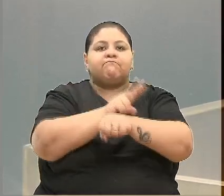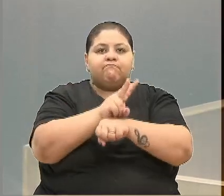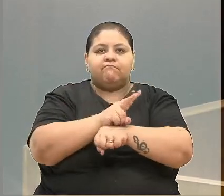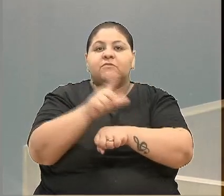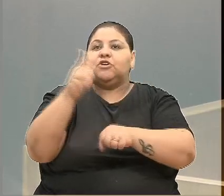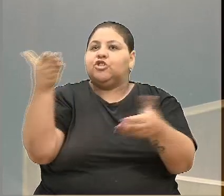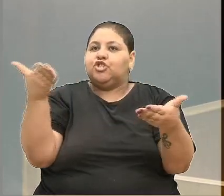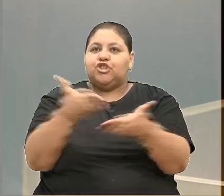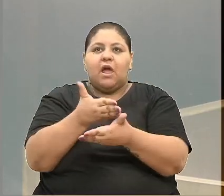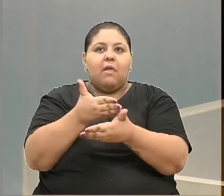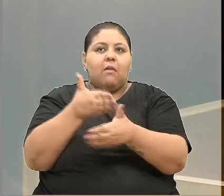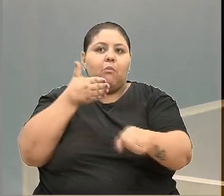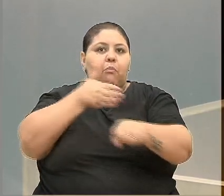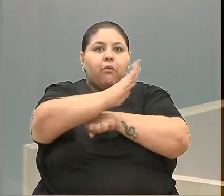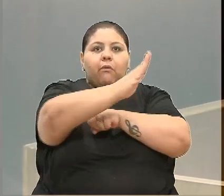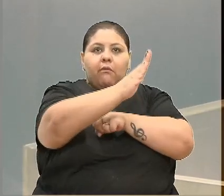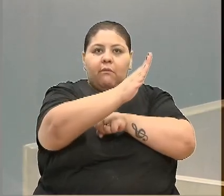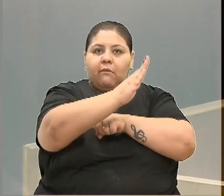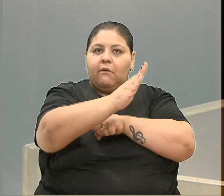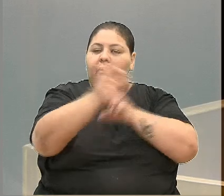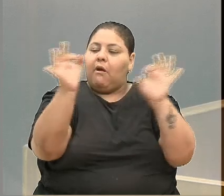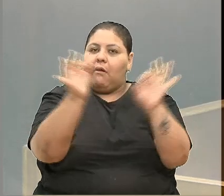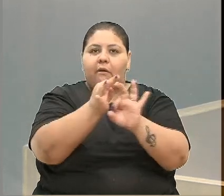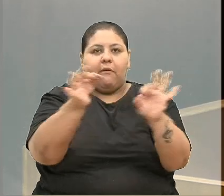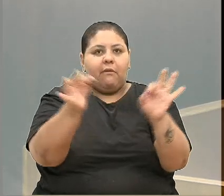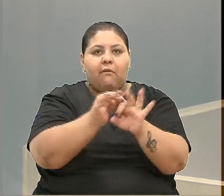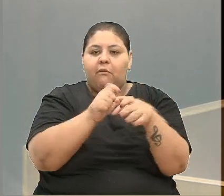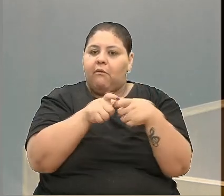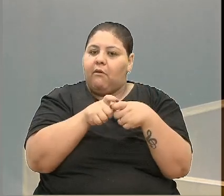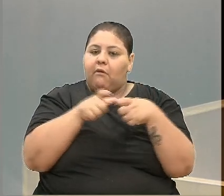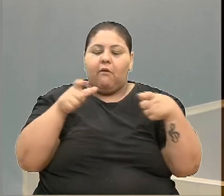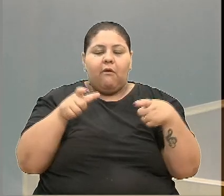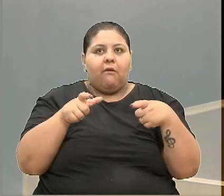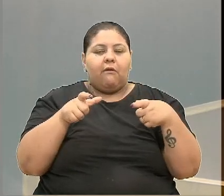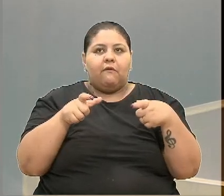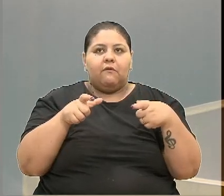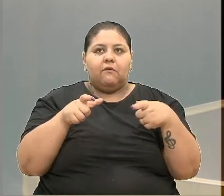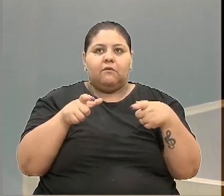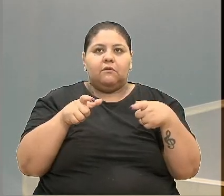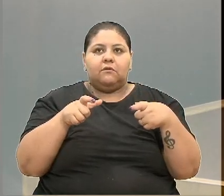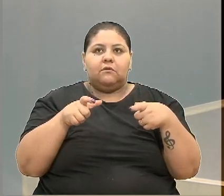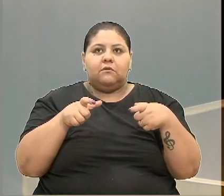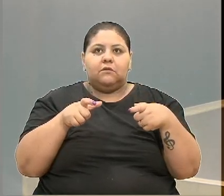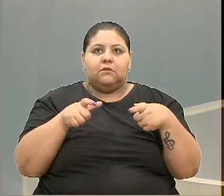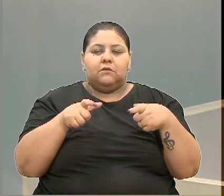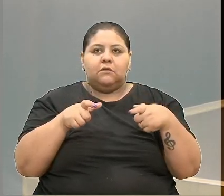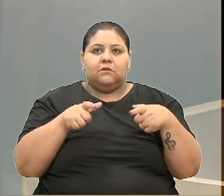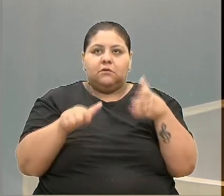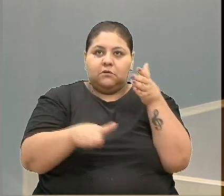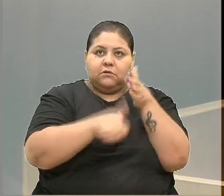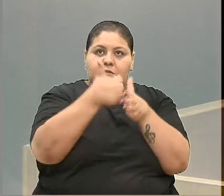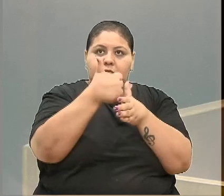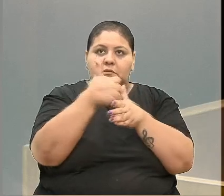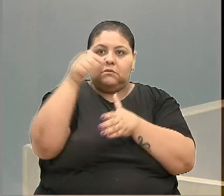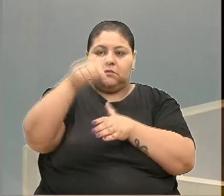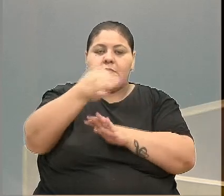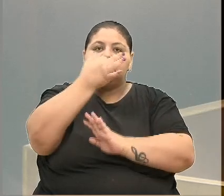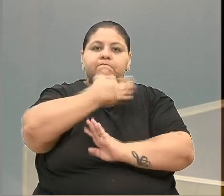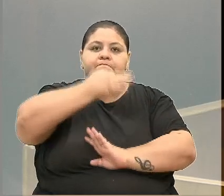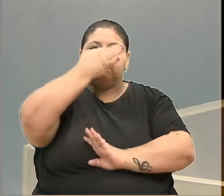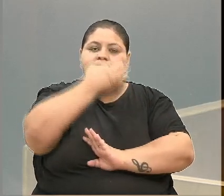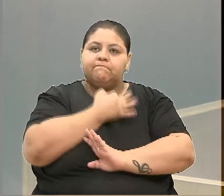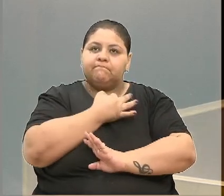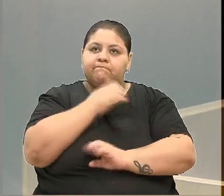teria passado. É uma excelência. E um dos grandes pontos favoráveis da Meia Maratona de Caxias do Sul